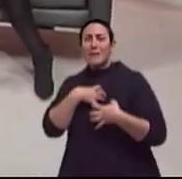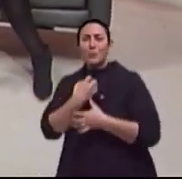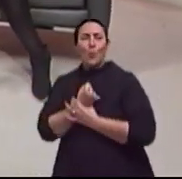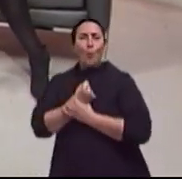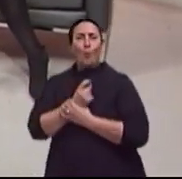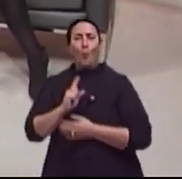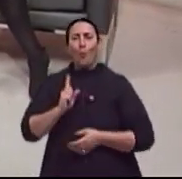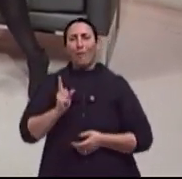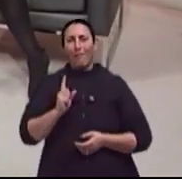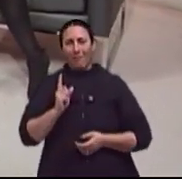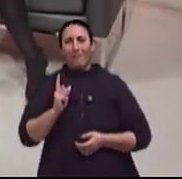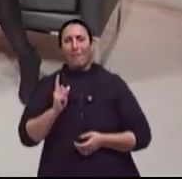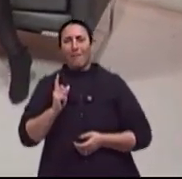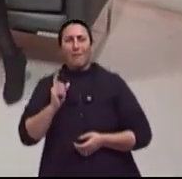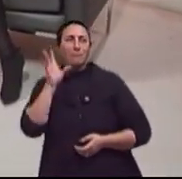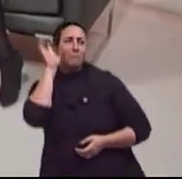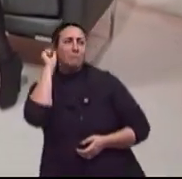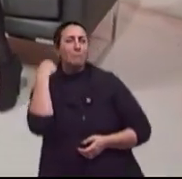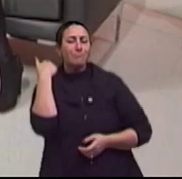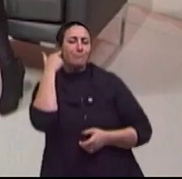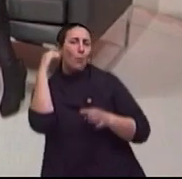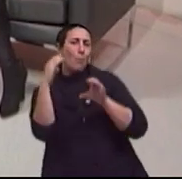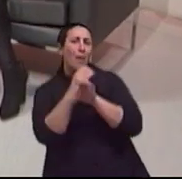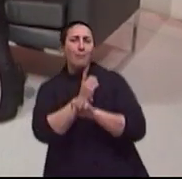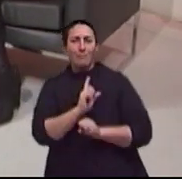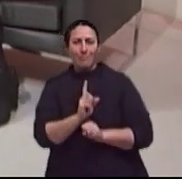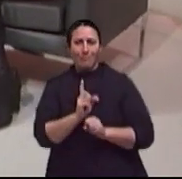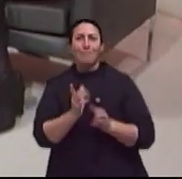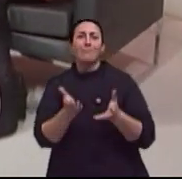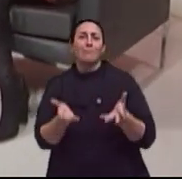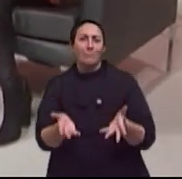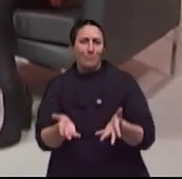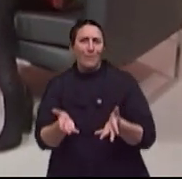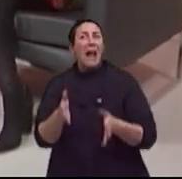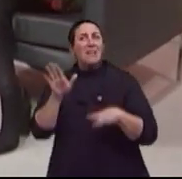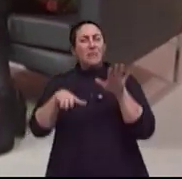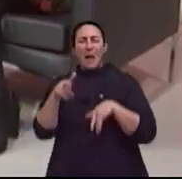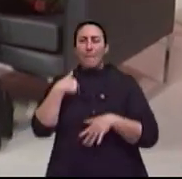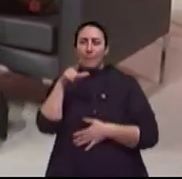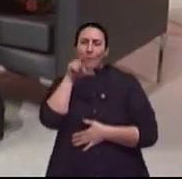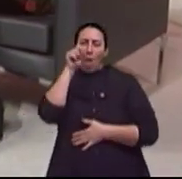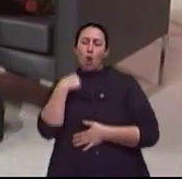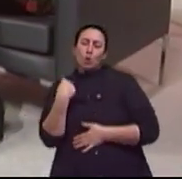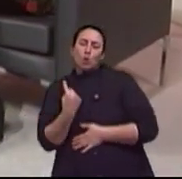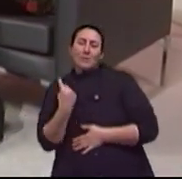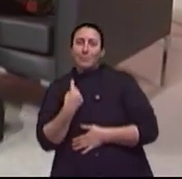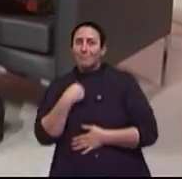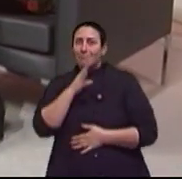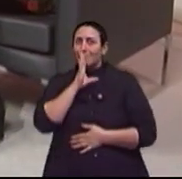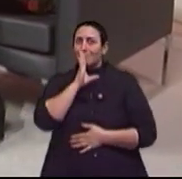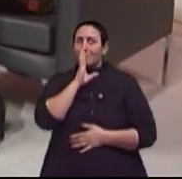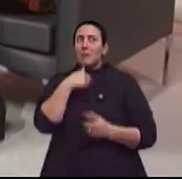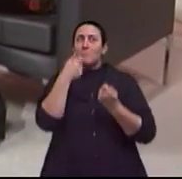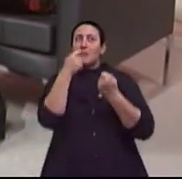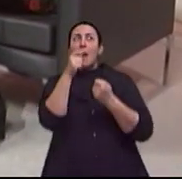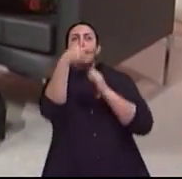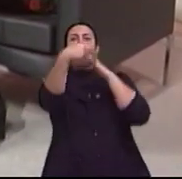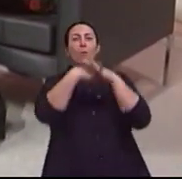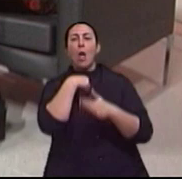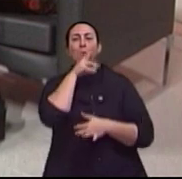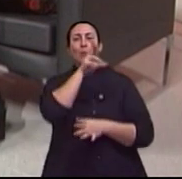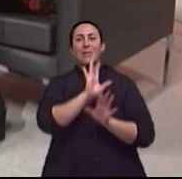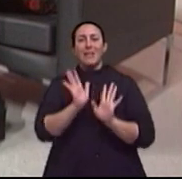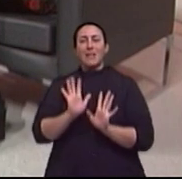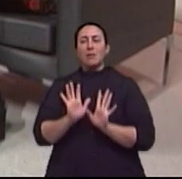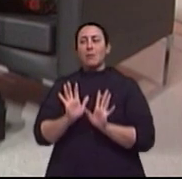grande né então é mais tranquilo eu ficar quietinha no meu canto para que não mexam comigo para que eu não precise responder mas